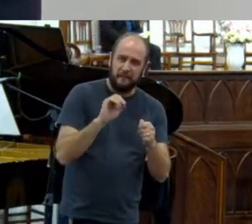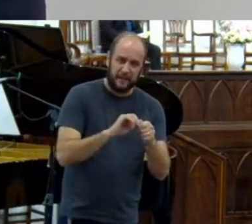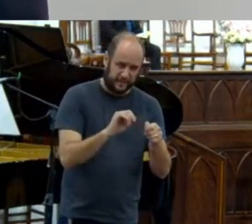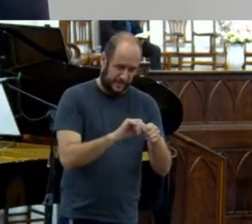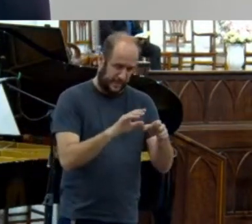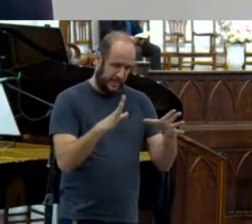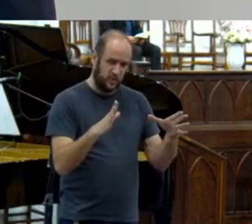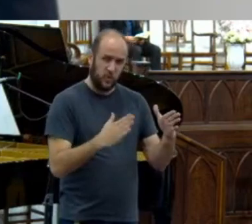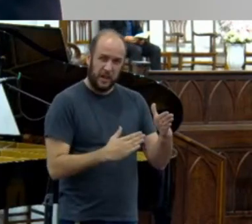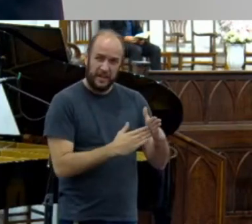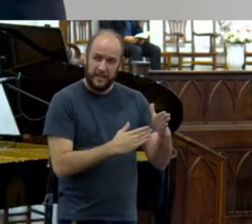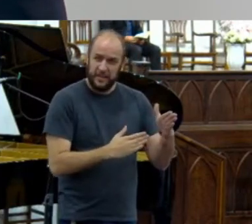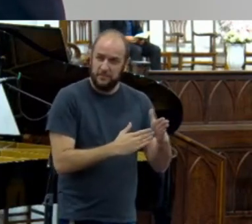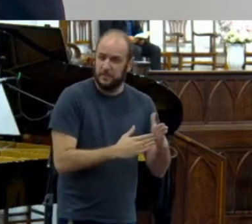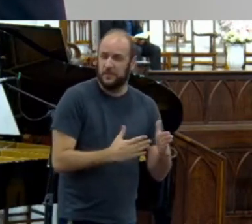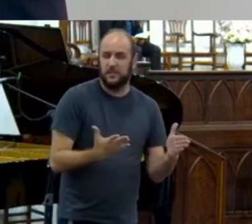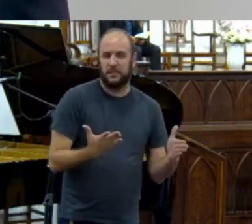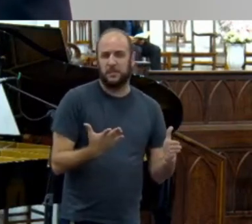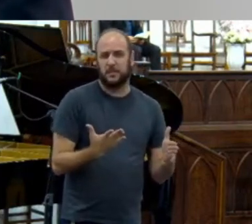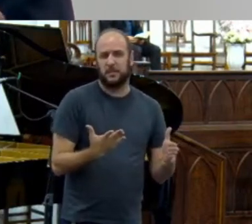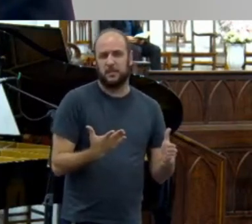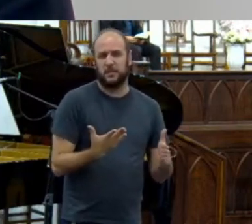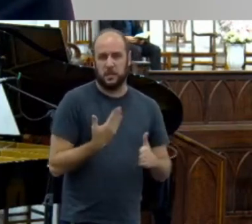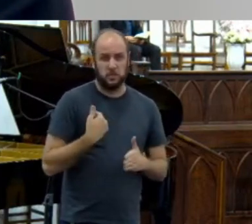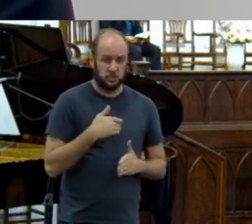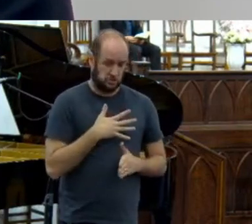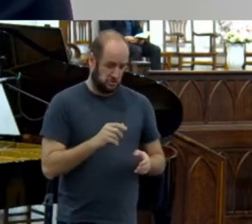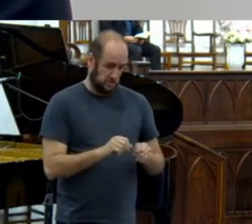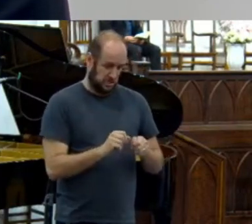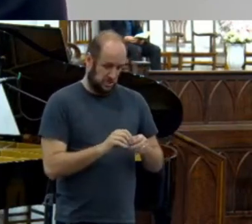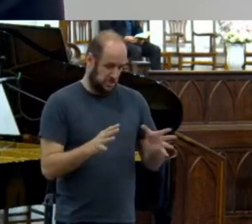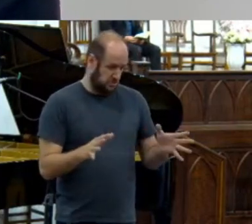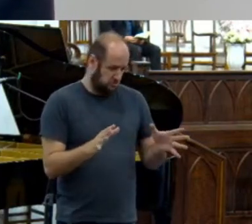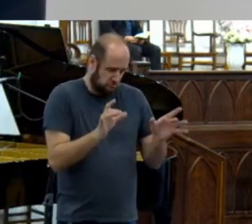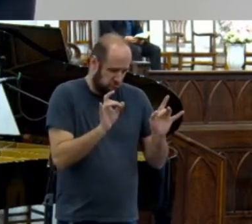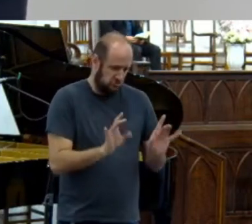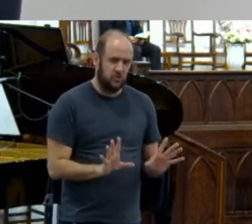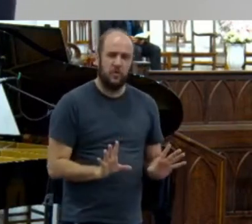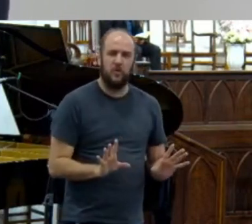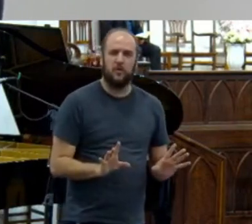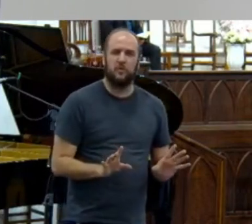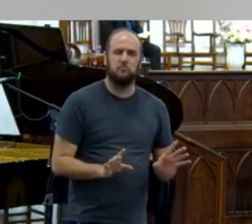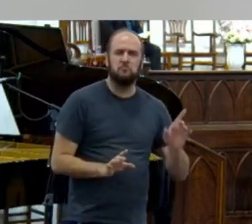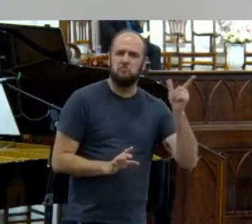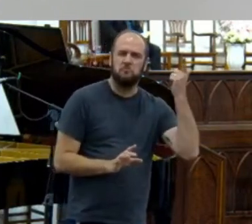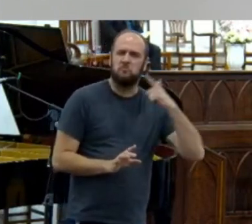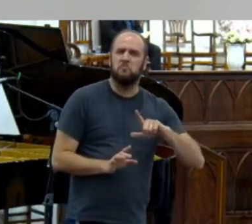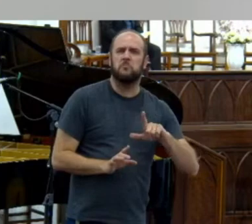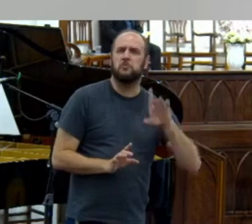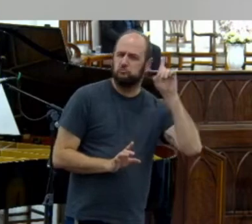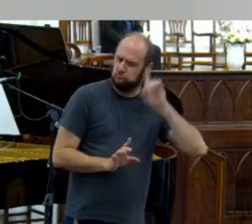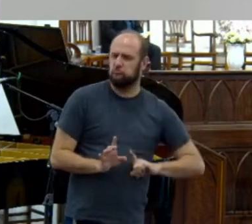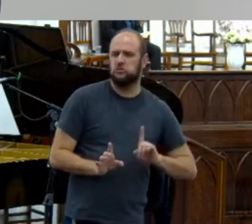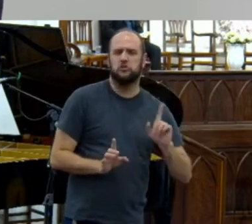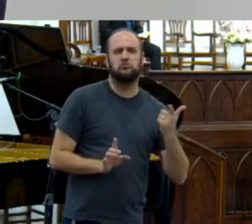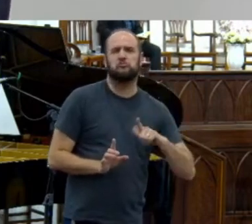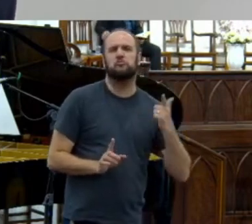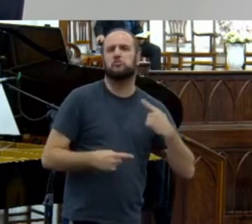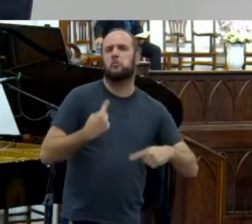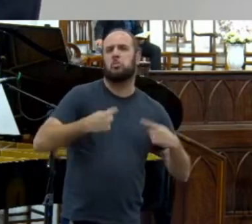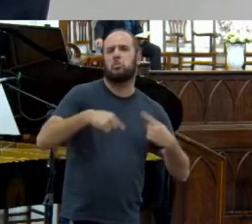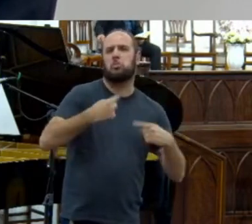criaturabilidade, ou seja, da capacidade de criatura que você tem, tu não tens o direito de discutires